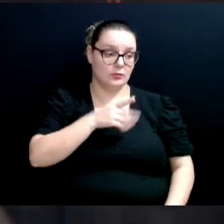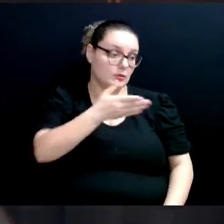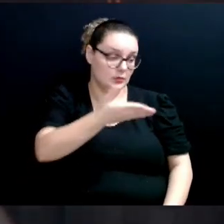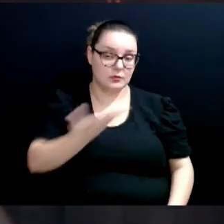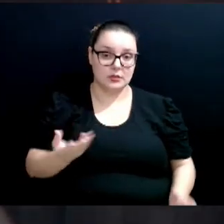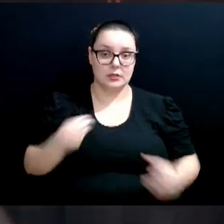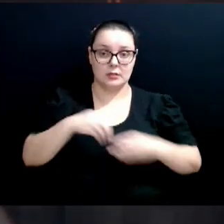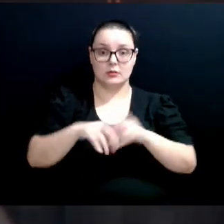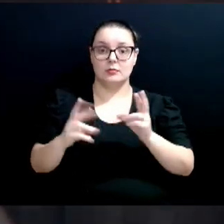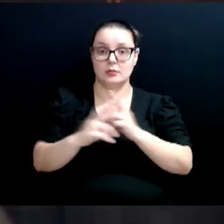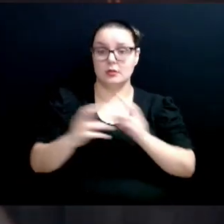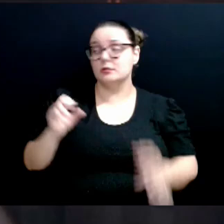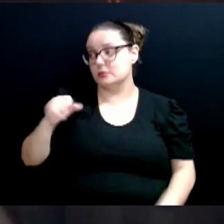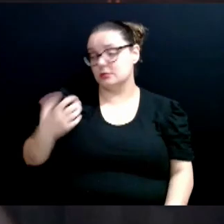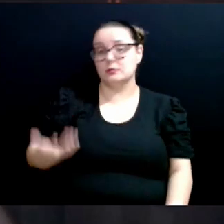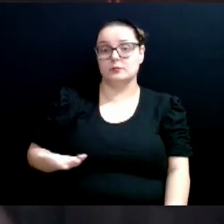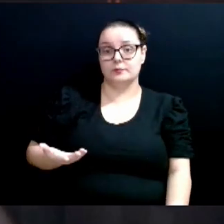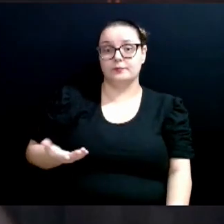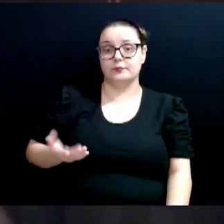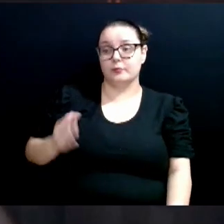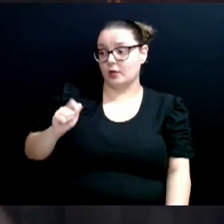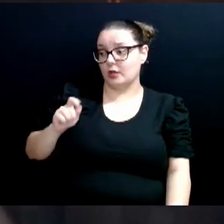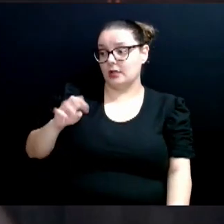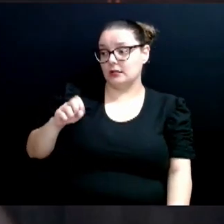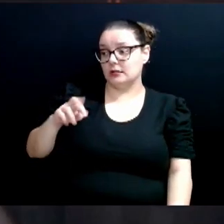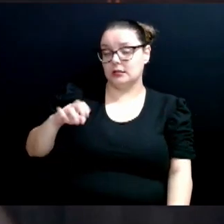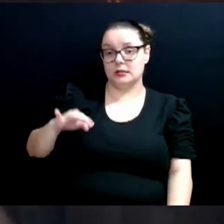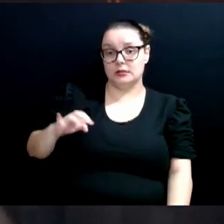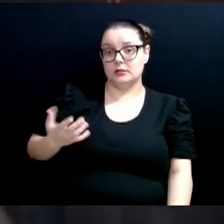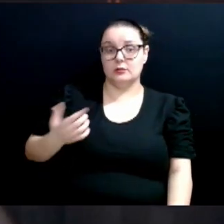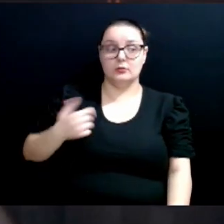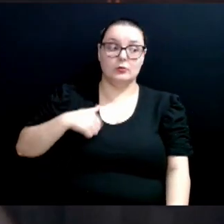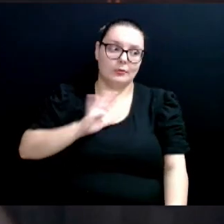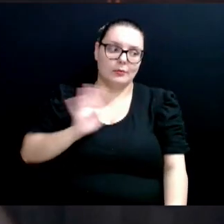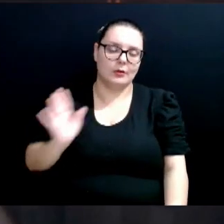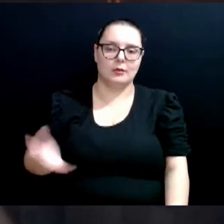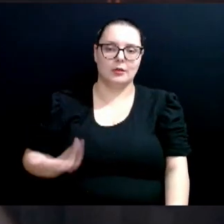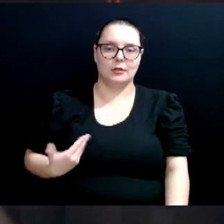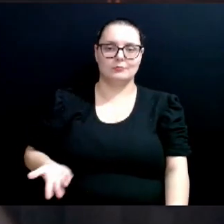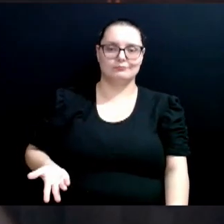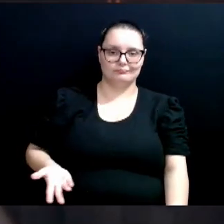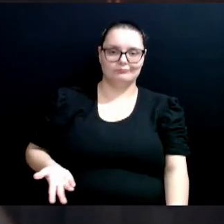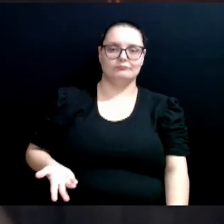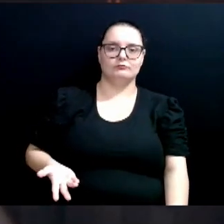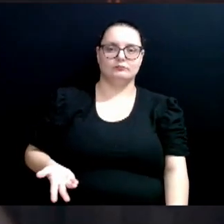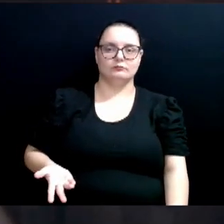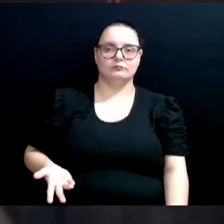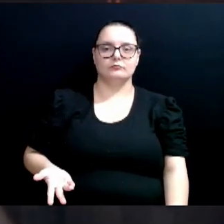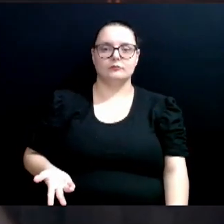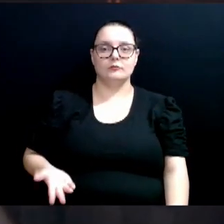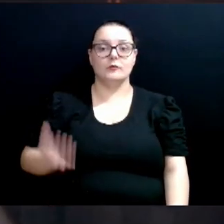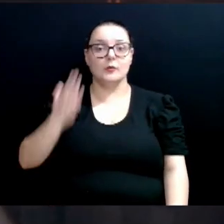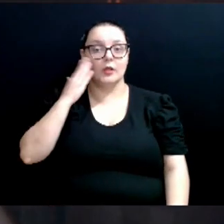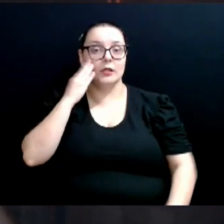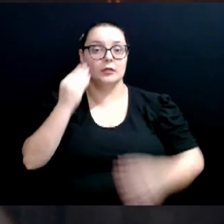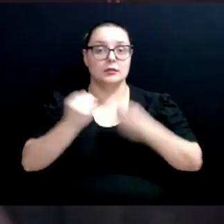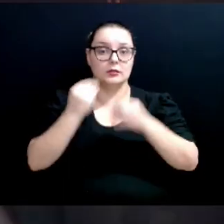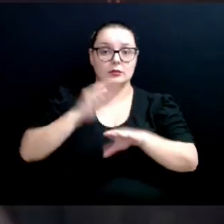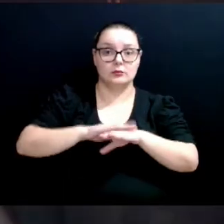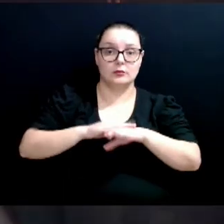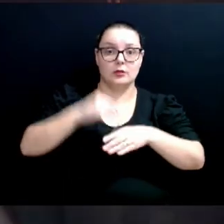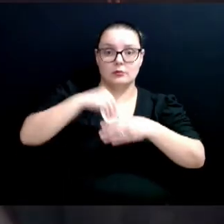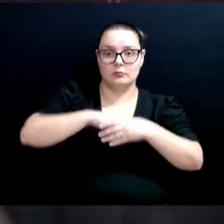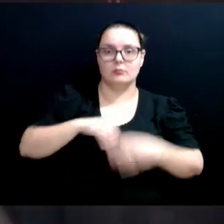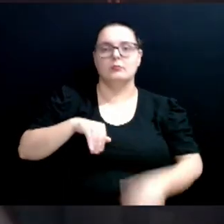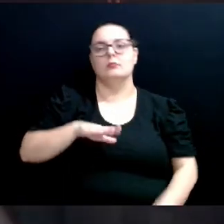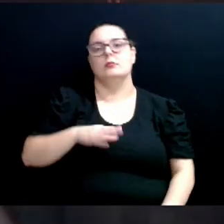O que é talvez para a Catarine não é para mim, né? Então, eu acho que a gente entendendo como a gente funciona, a gente tem muito mais condição de